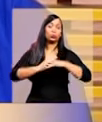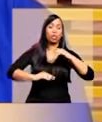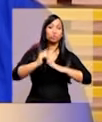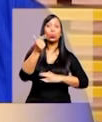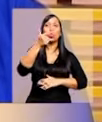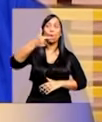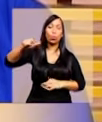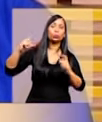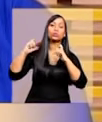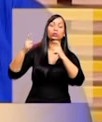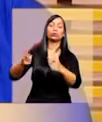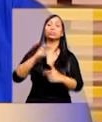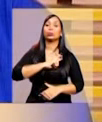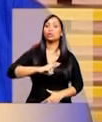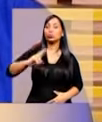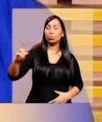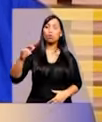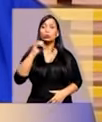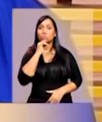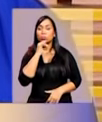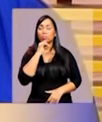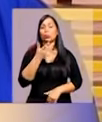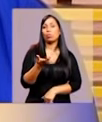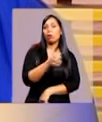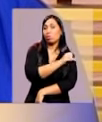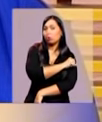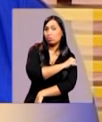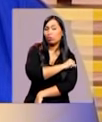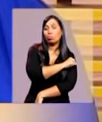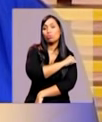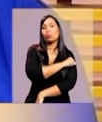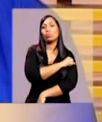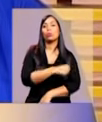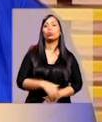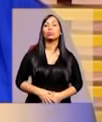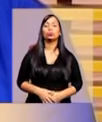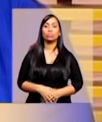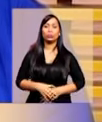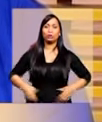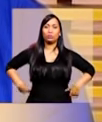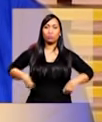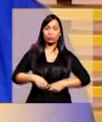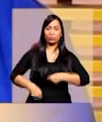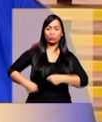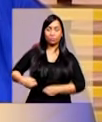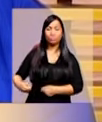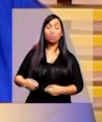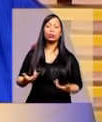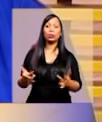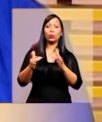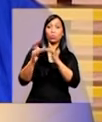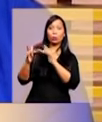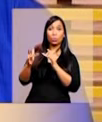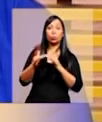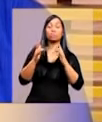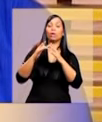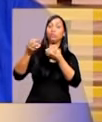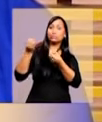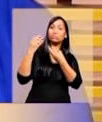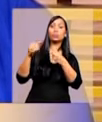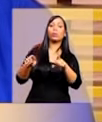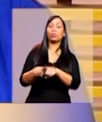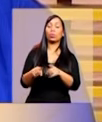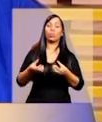são praticantes de outras tradições religiosas, alunos de uma arte marcial que eu pratico, e que tomam contato com